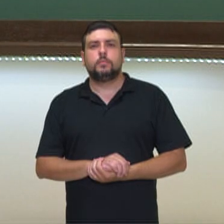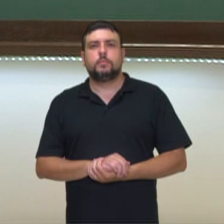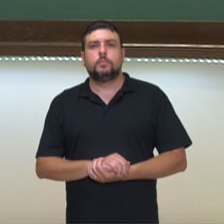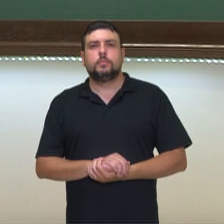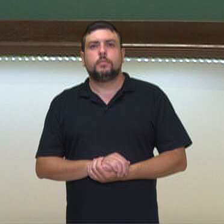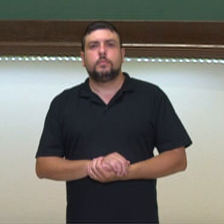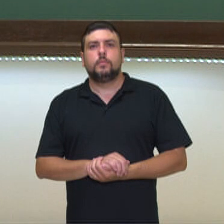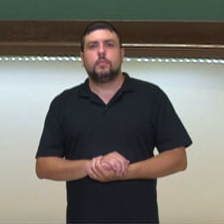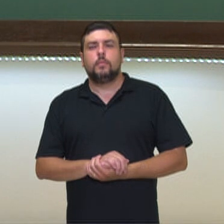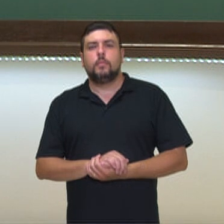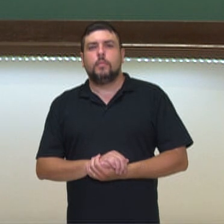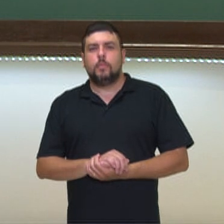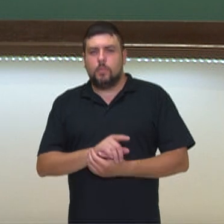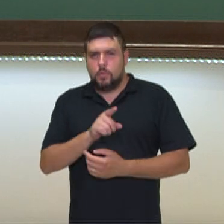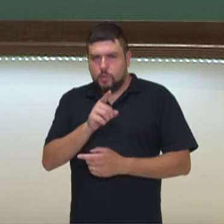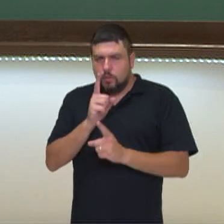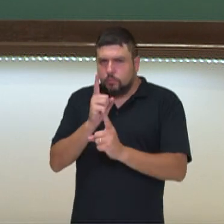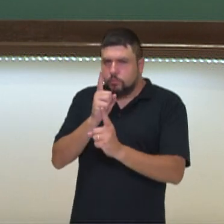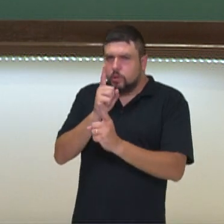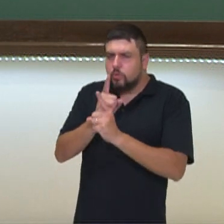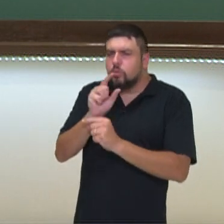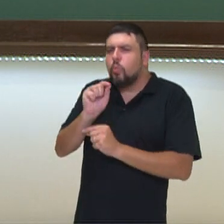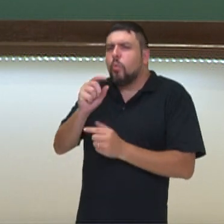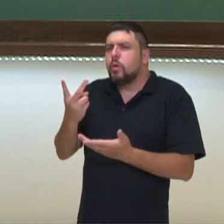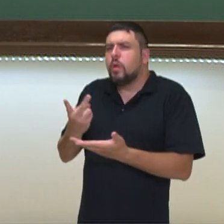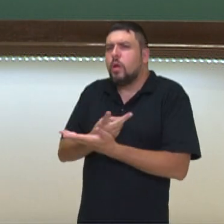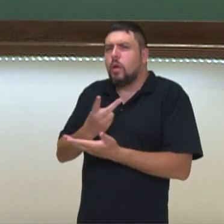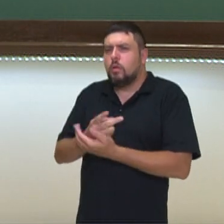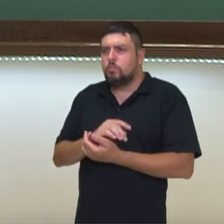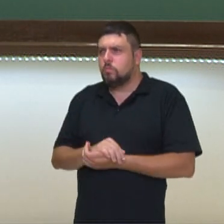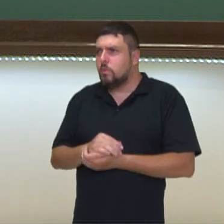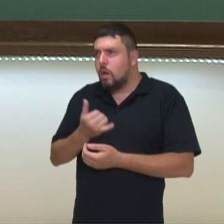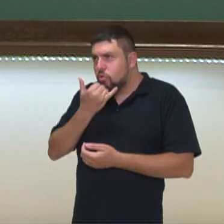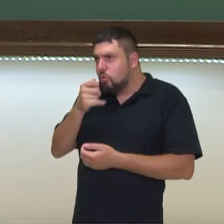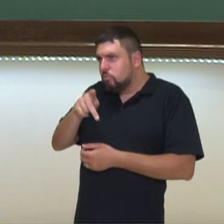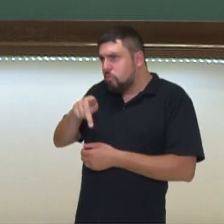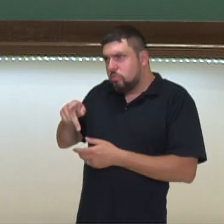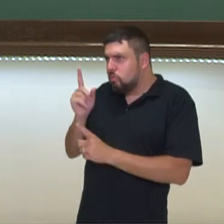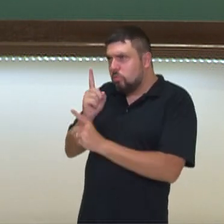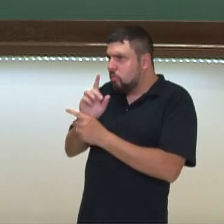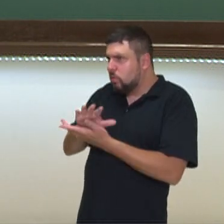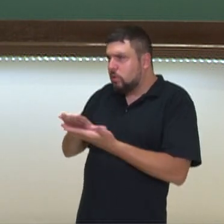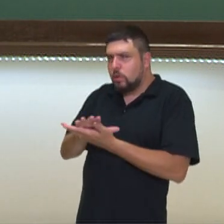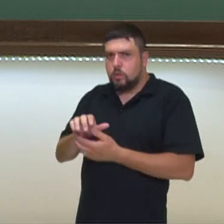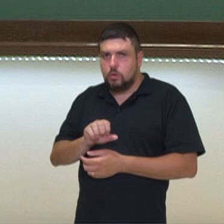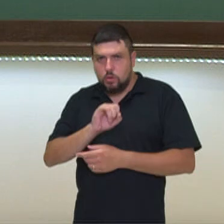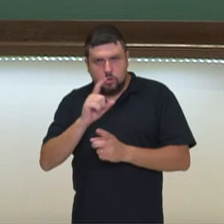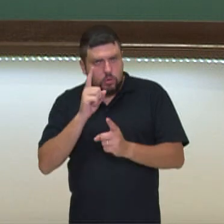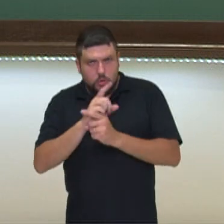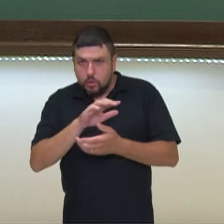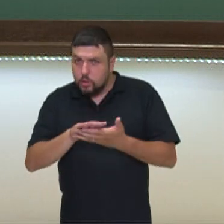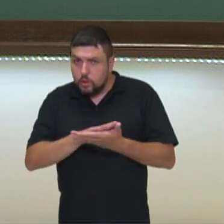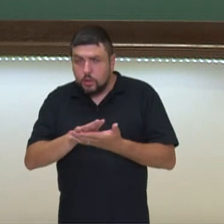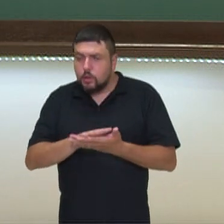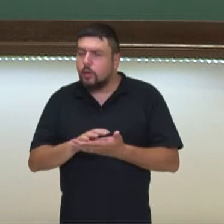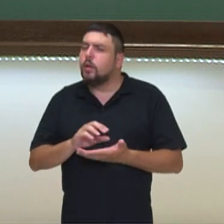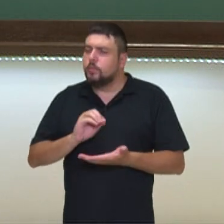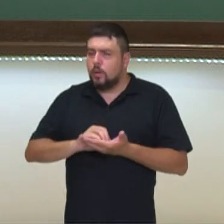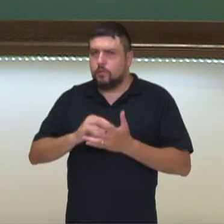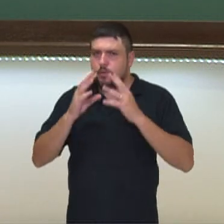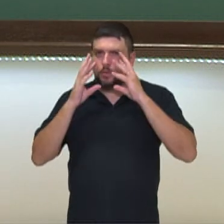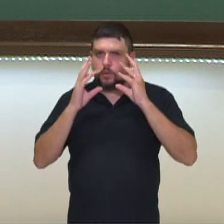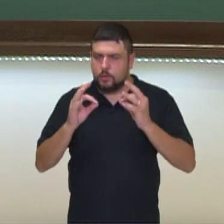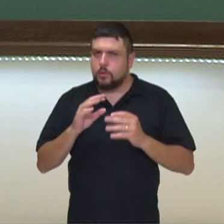Muito bem, pessoal. Vocês acharam erro em cada uma das alternativas? Ah, professor, eu não achei erro nenhum. Se você não achou erro nenhum, você não prestou atenção no que a gente estava